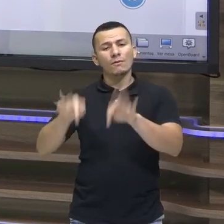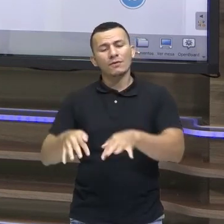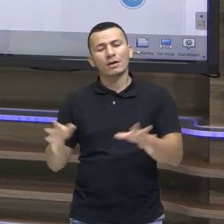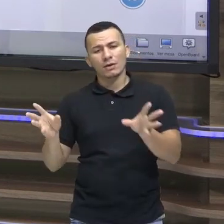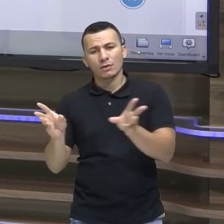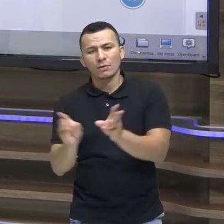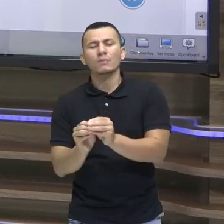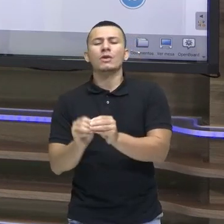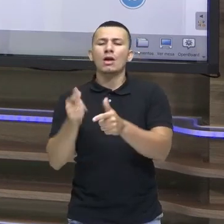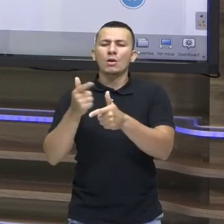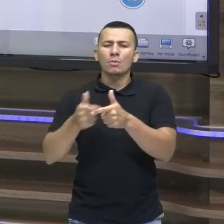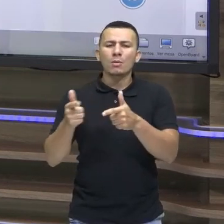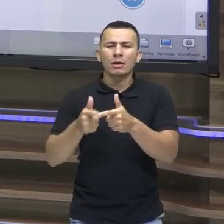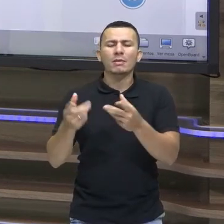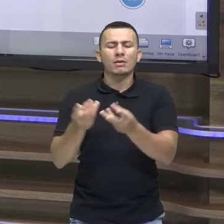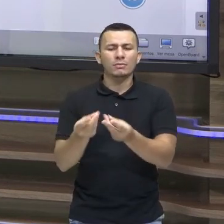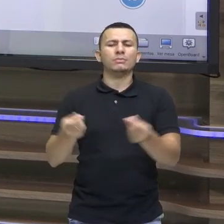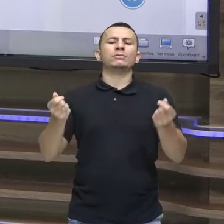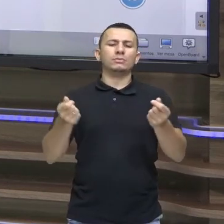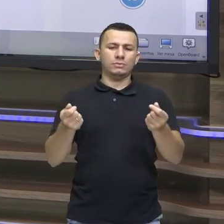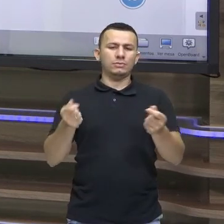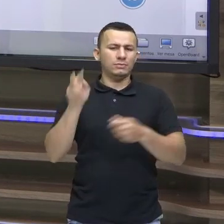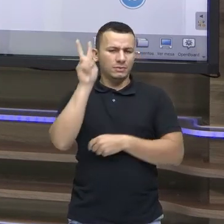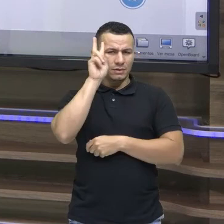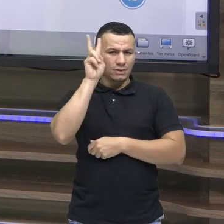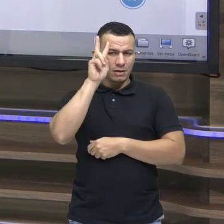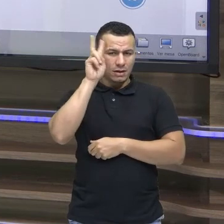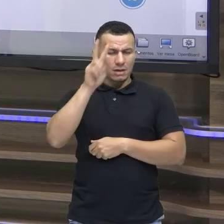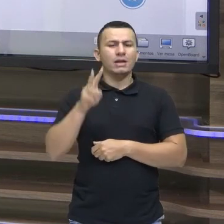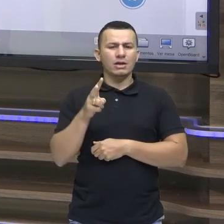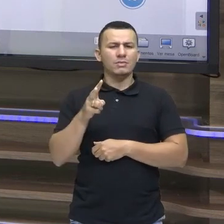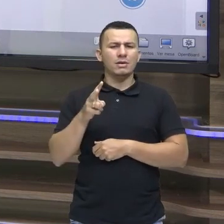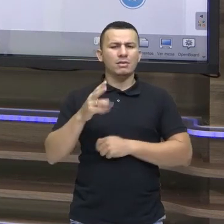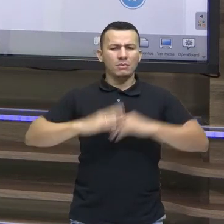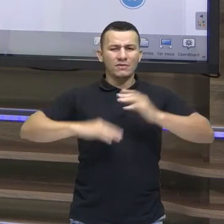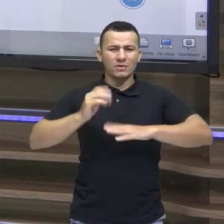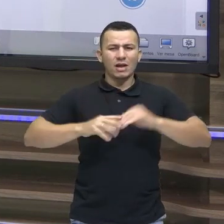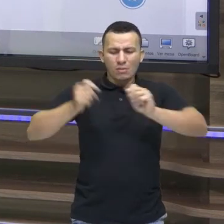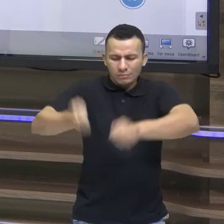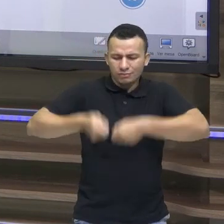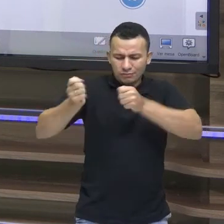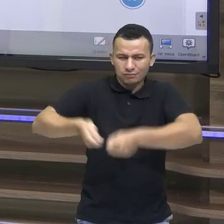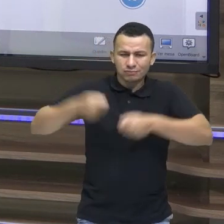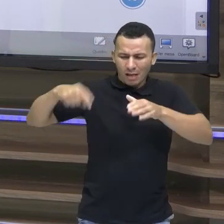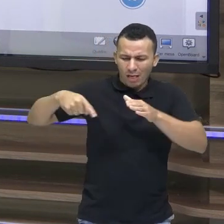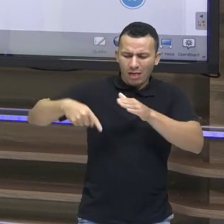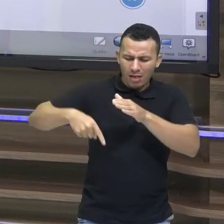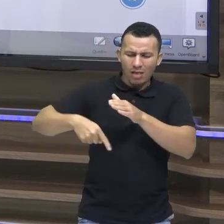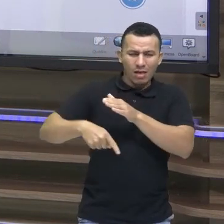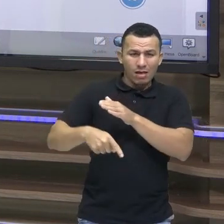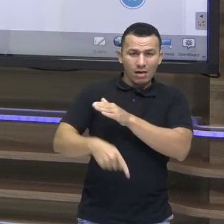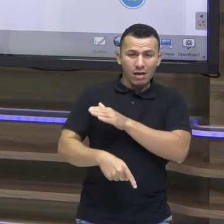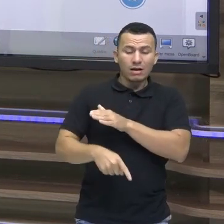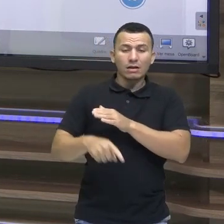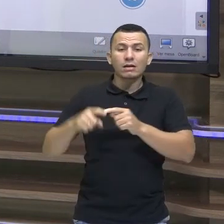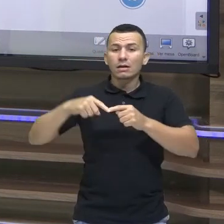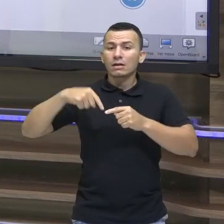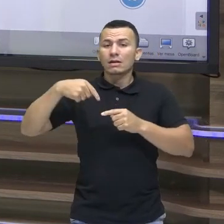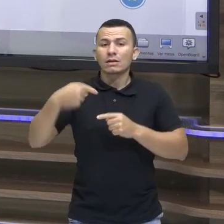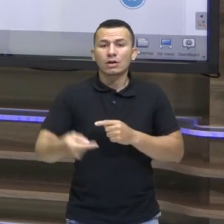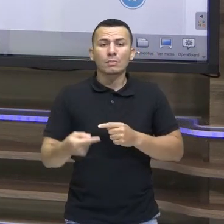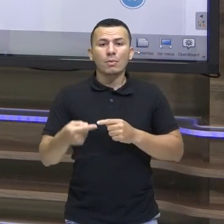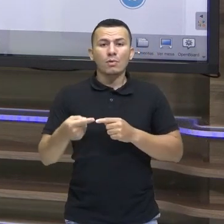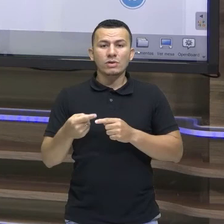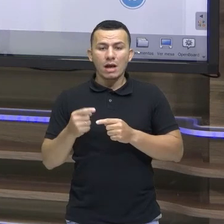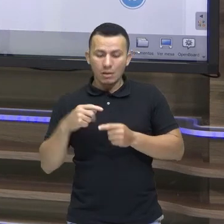dos problemas, do problema que foi desencadeado. Lembra que o coveiro, a profissão dele era cavar. Ele cavou, e aí, pau,